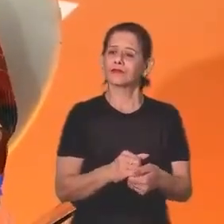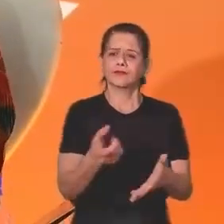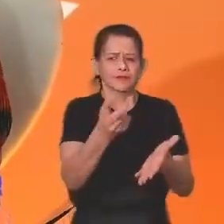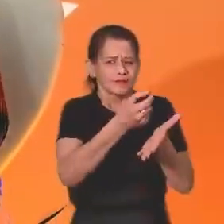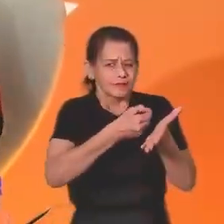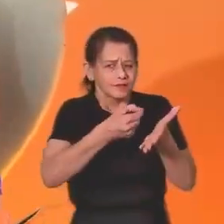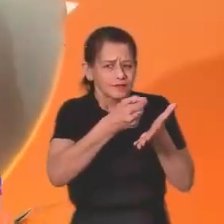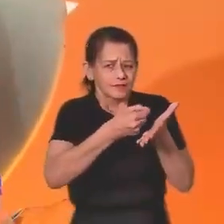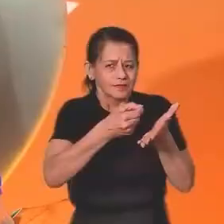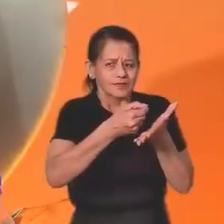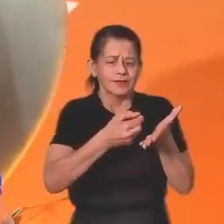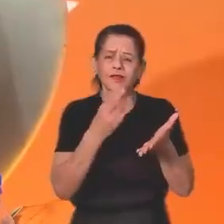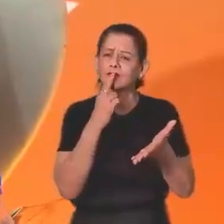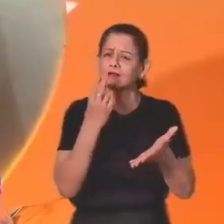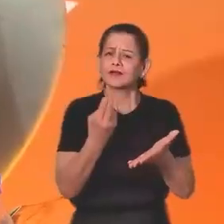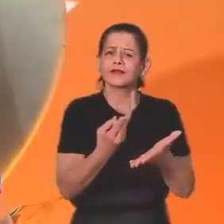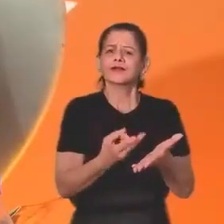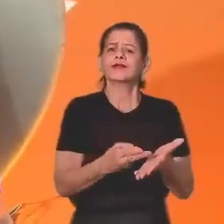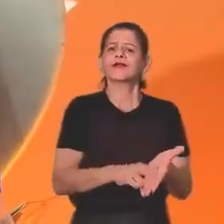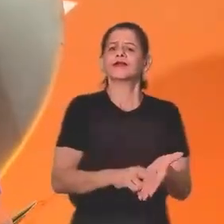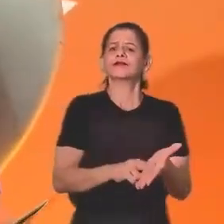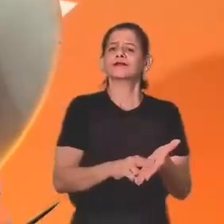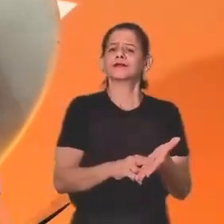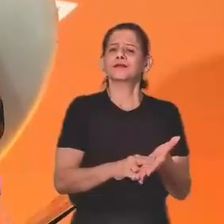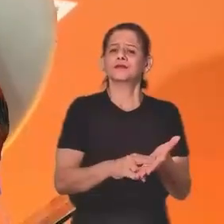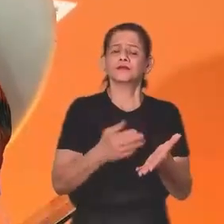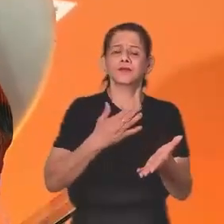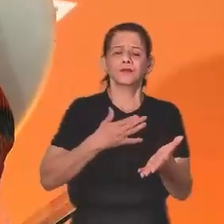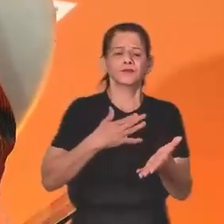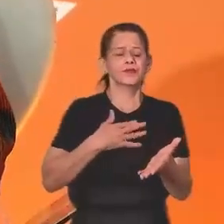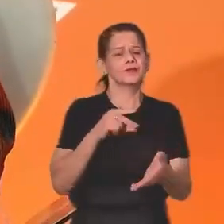escrevi cartas para minha irmã.